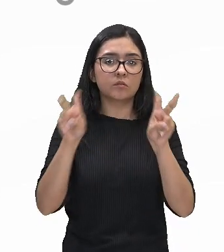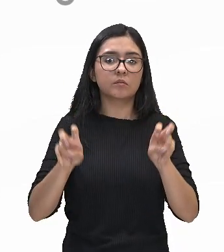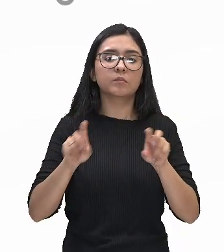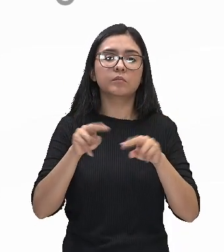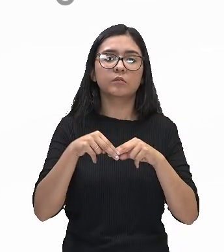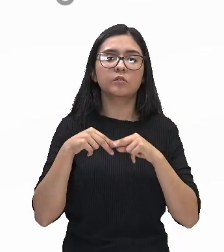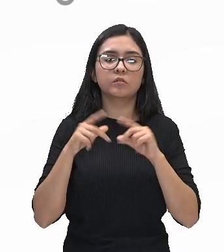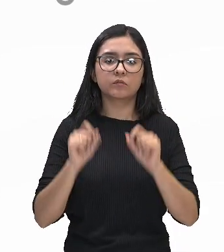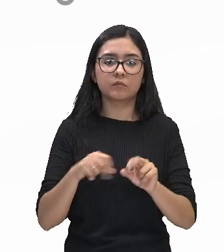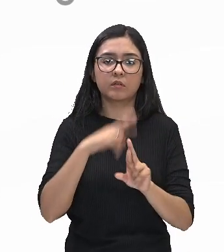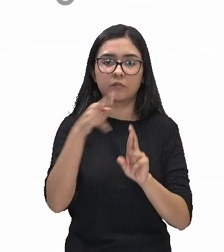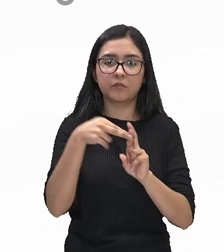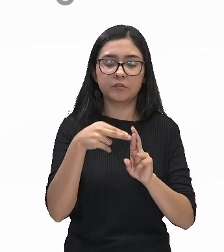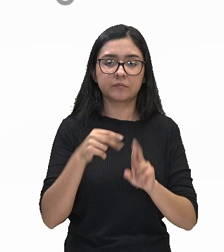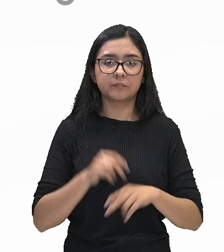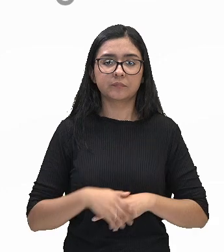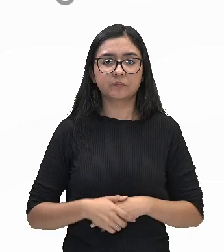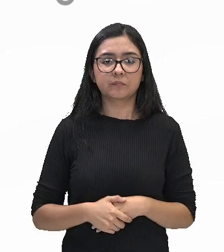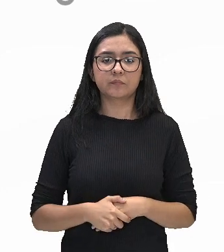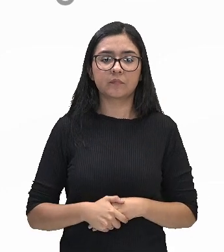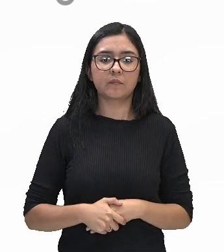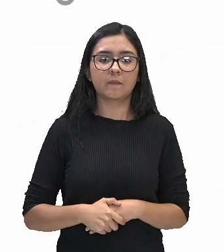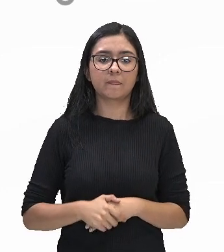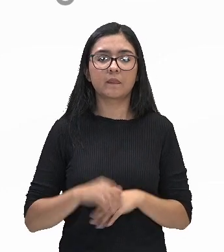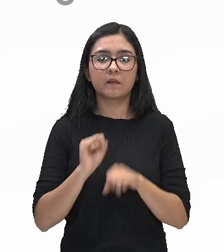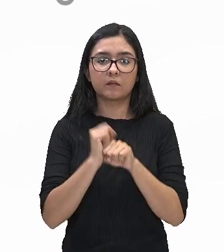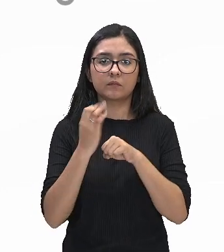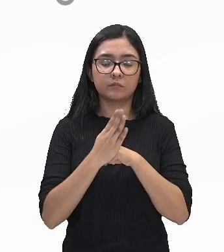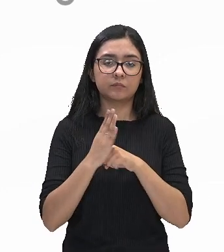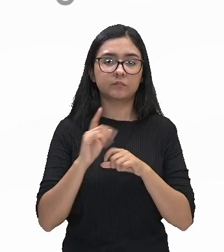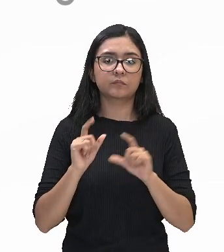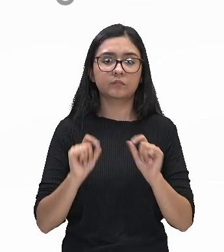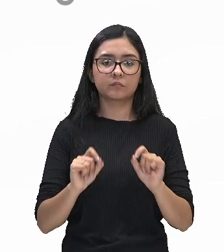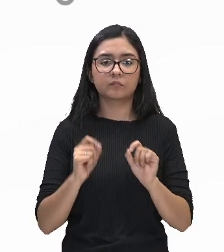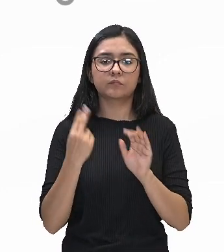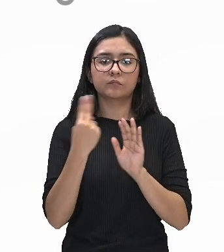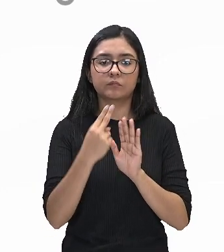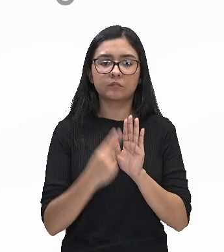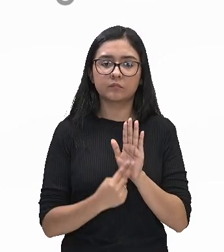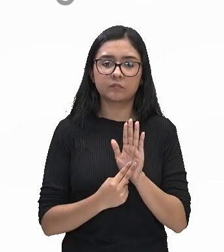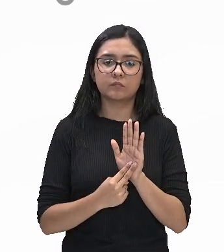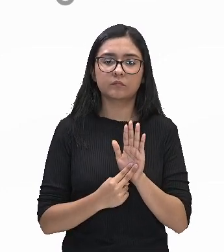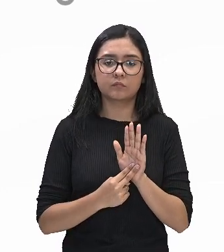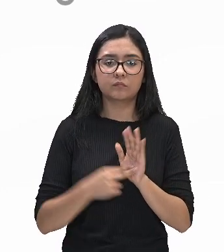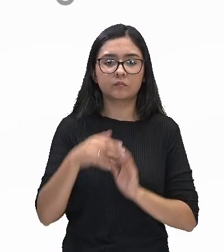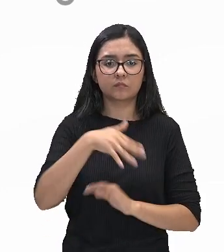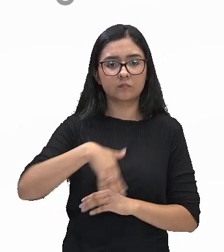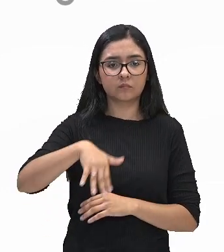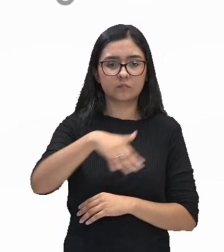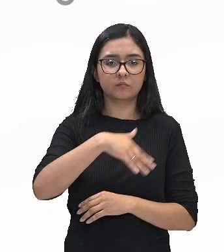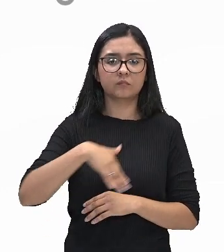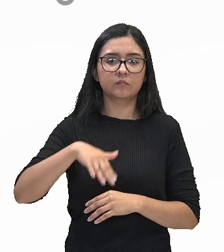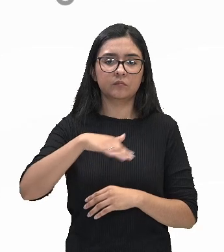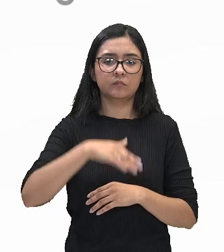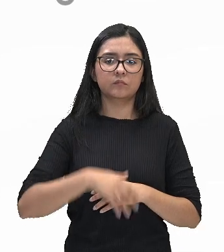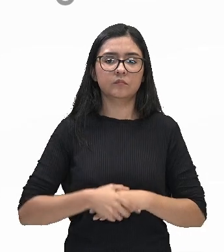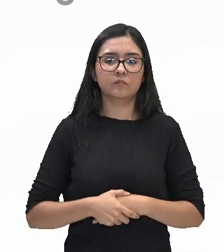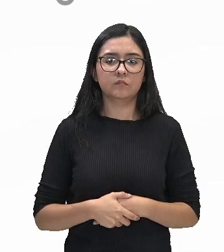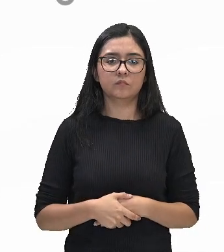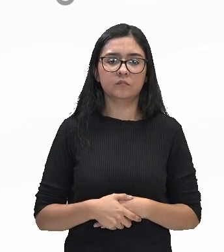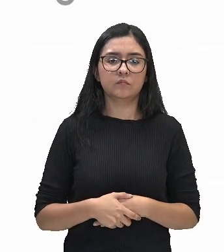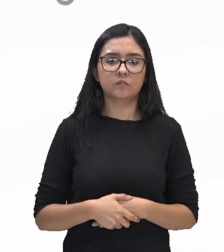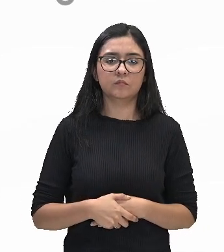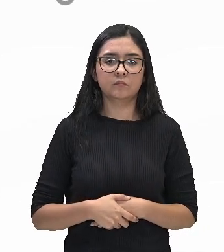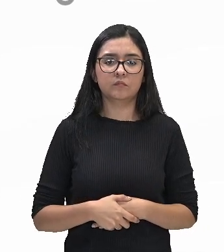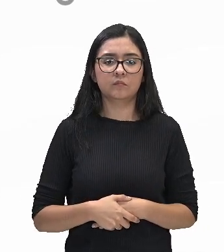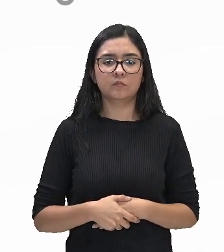função referencial. O substantivo tem a função de nomear seres de modo geral. Estou também vendo aí